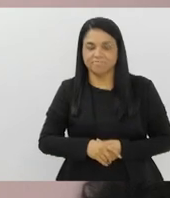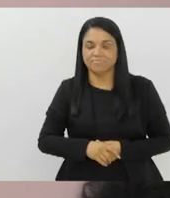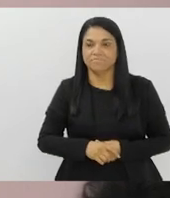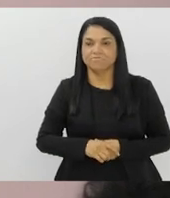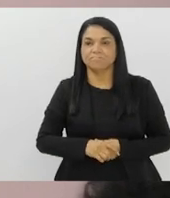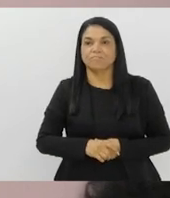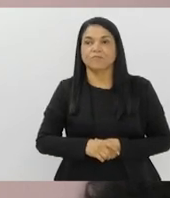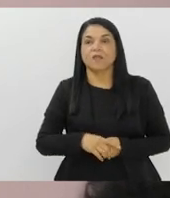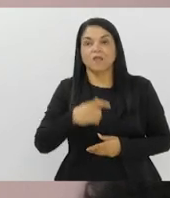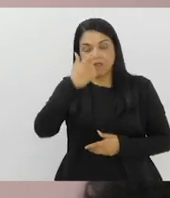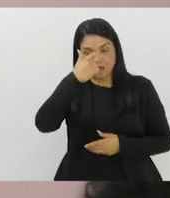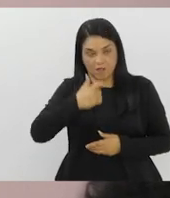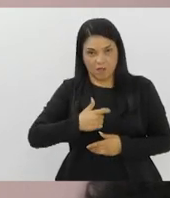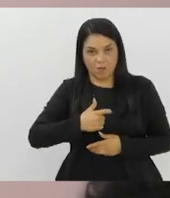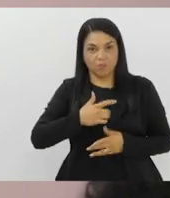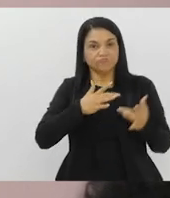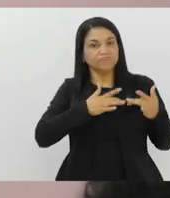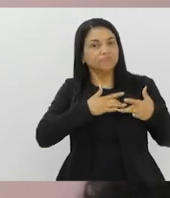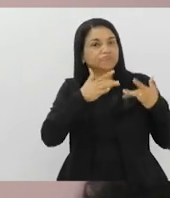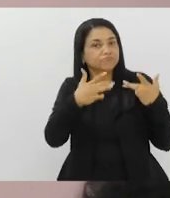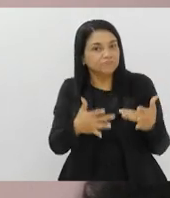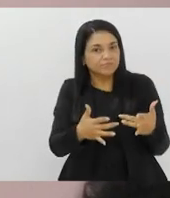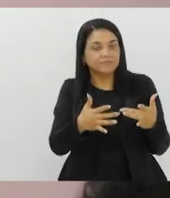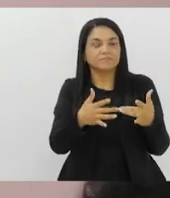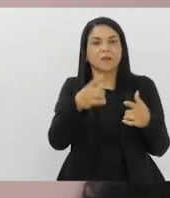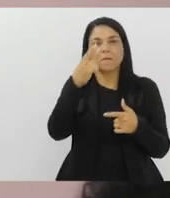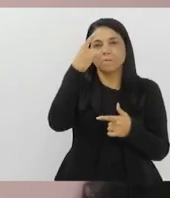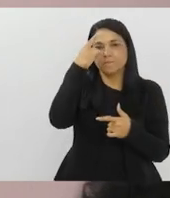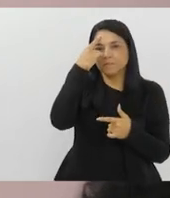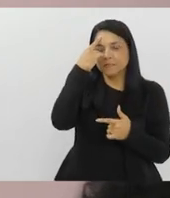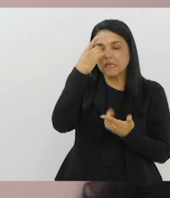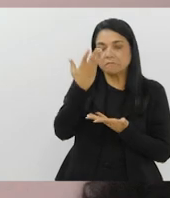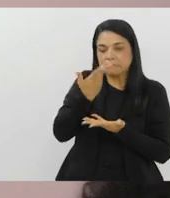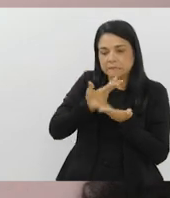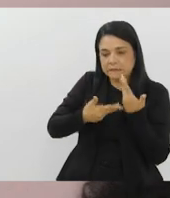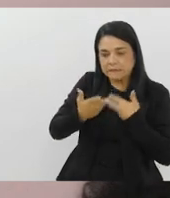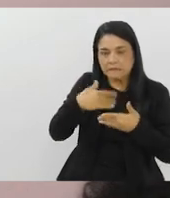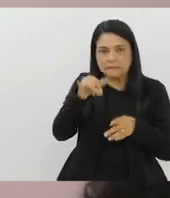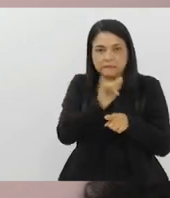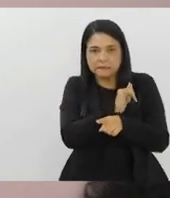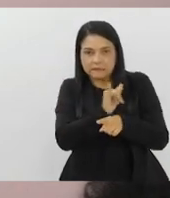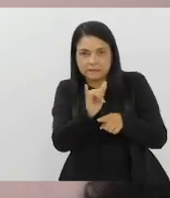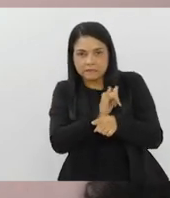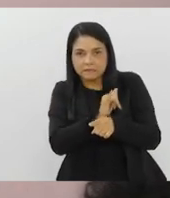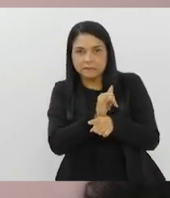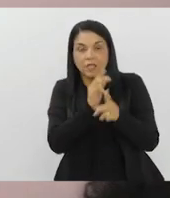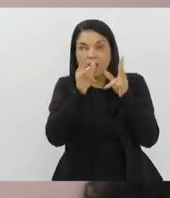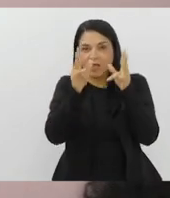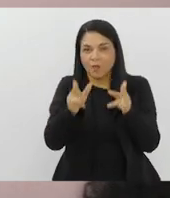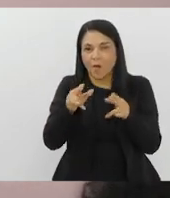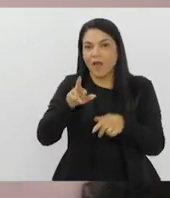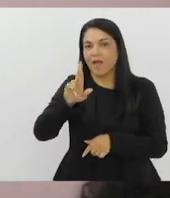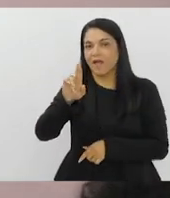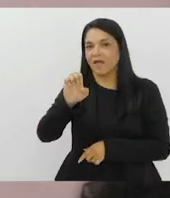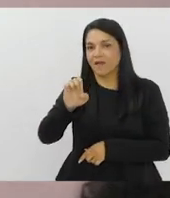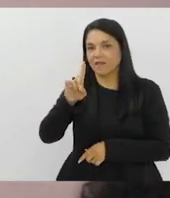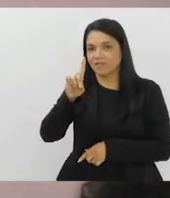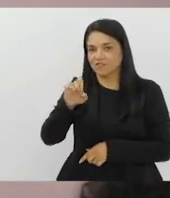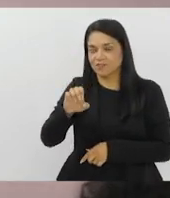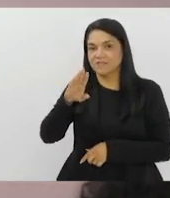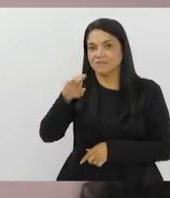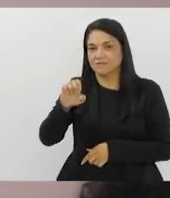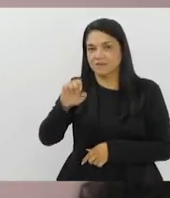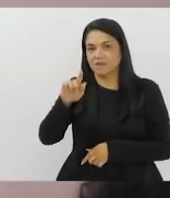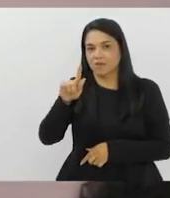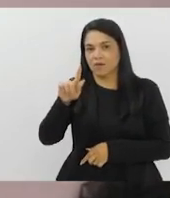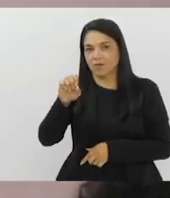Eu me coloco aqui, né, à disposição para pensarmos juntas, né, como fizemos com a Rede Cegonha, que a gente conseguiu, né, como